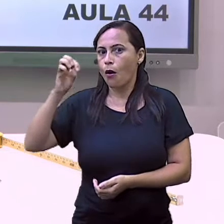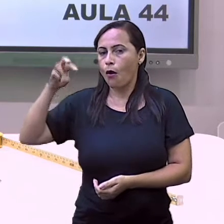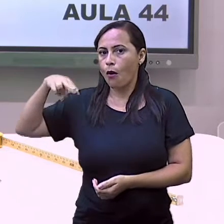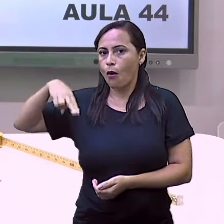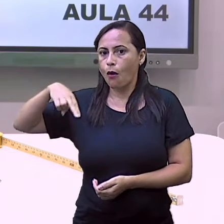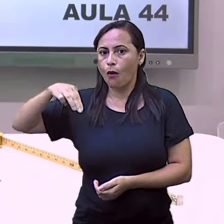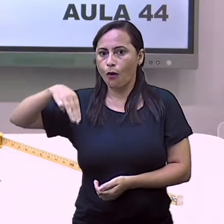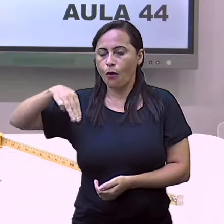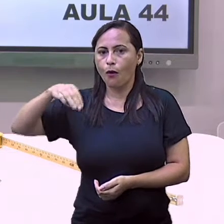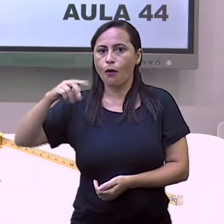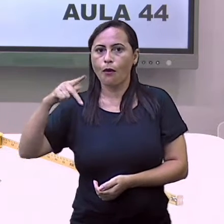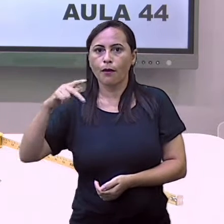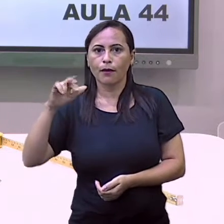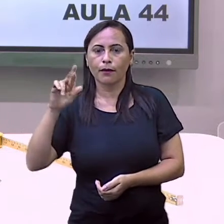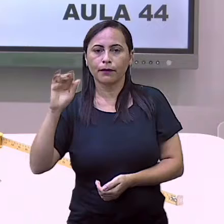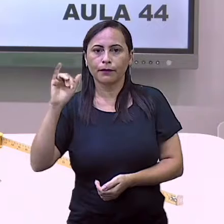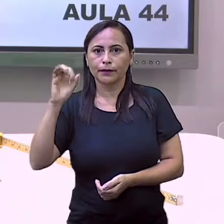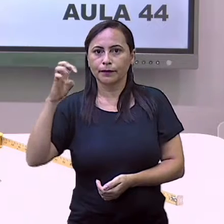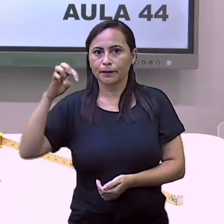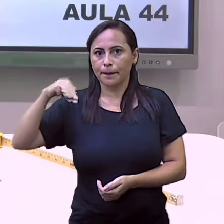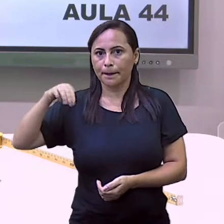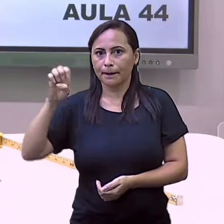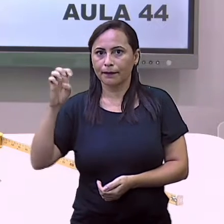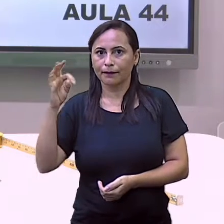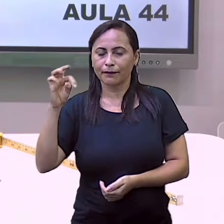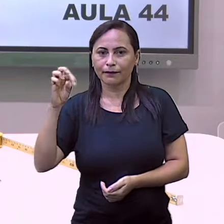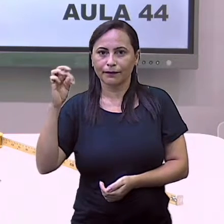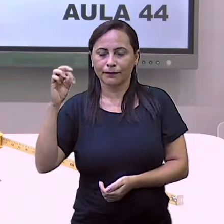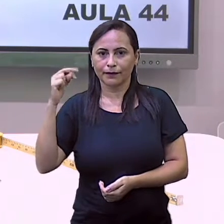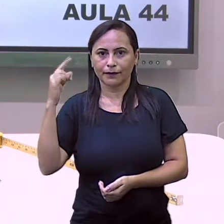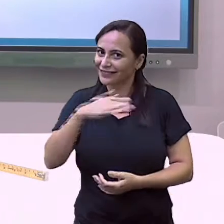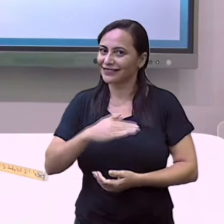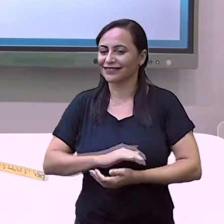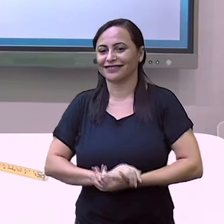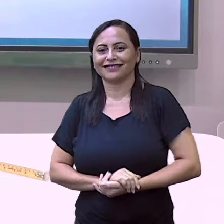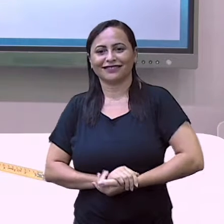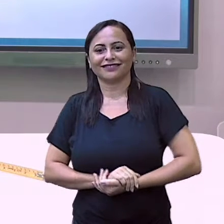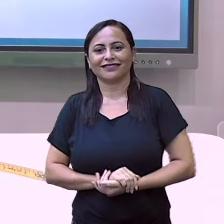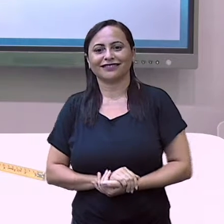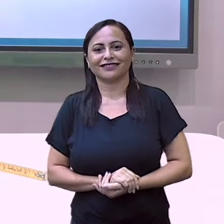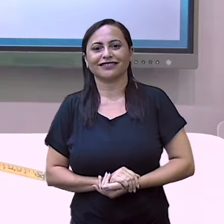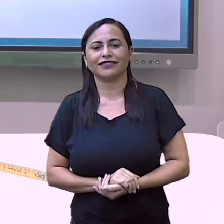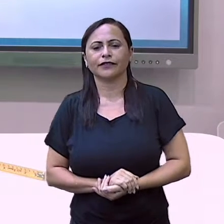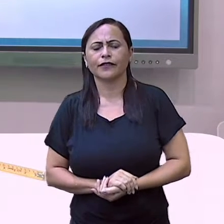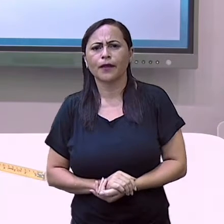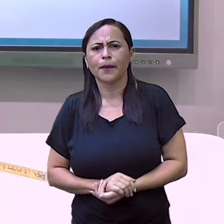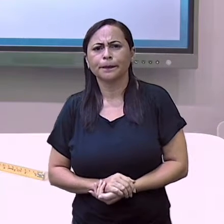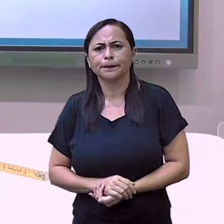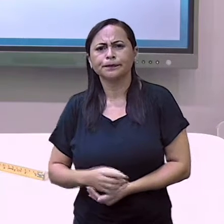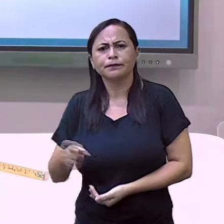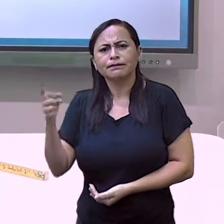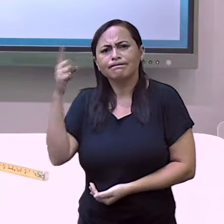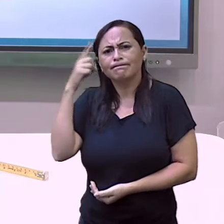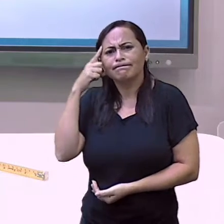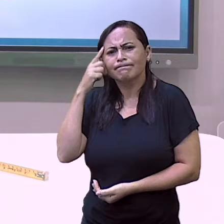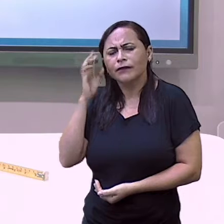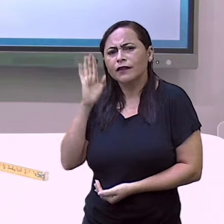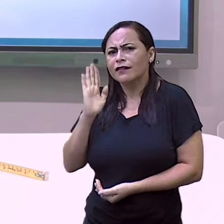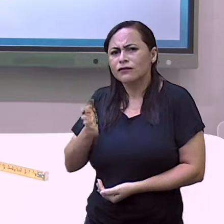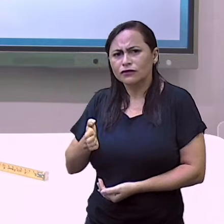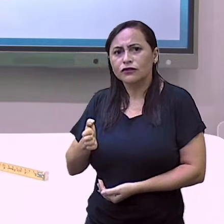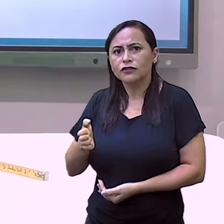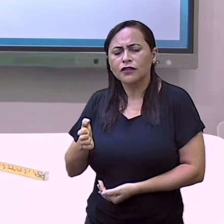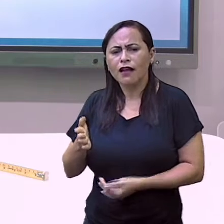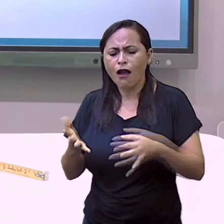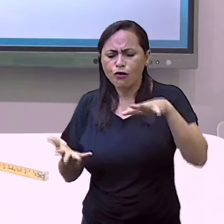nossa aula de hoje. Preparados? Vamos lá? Você já pensou em um mundo